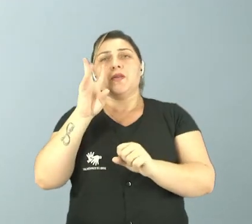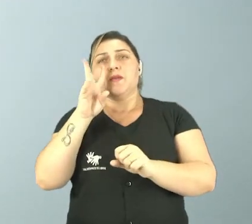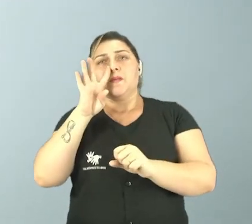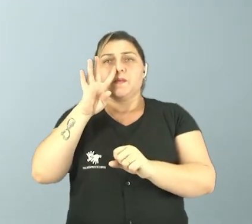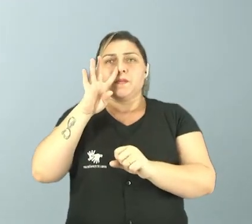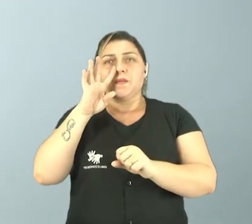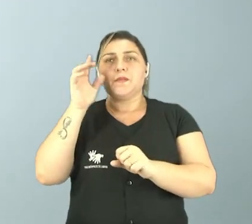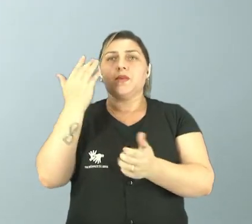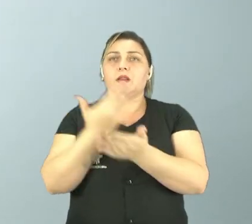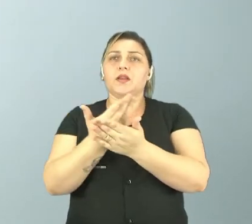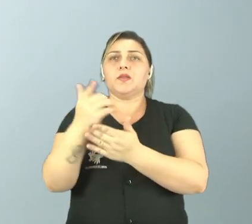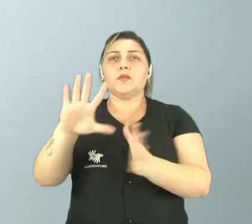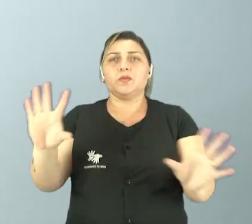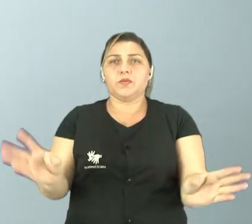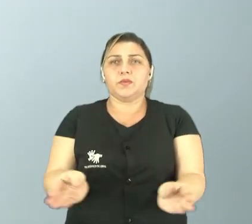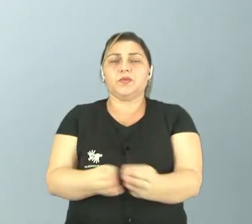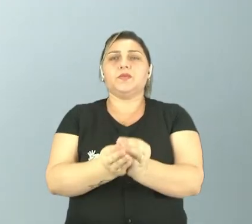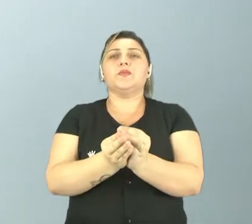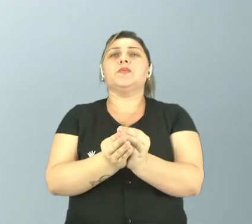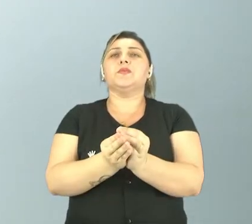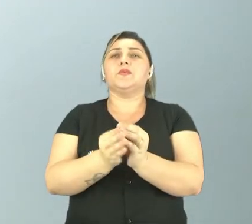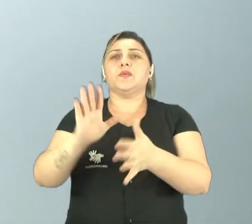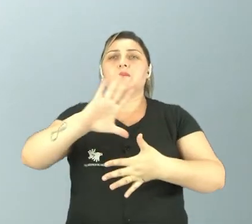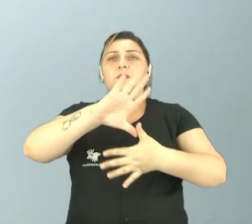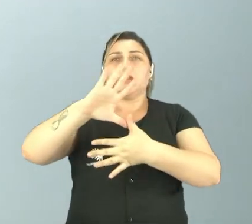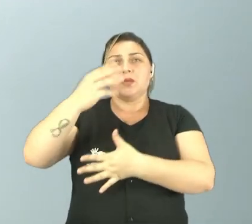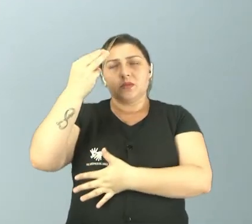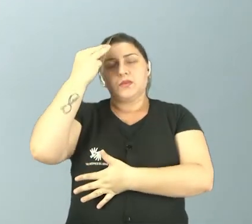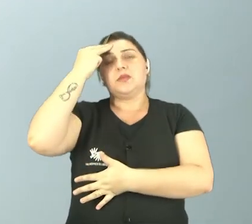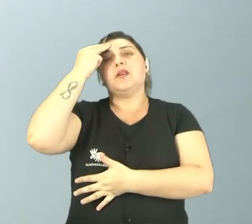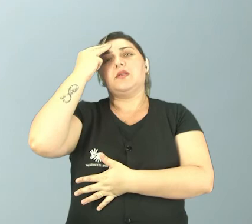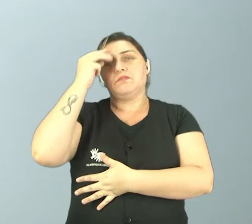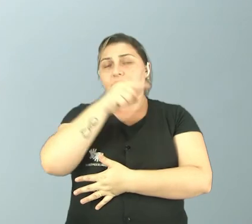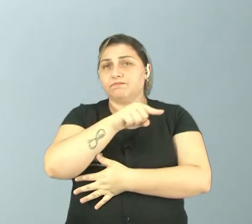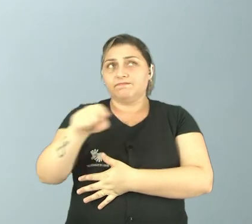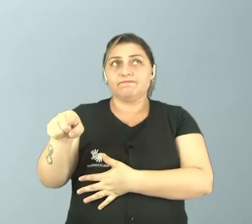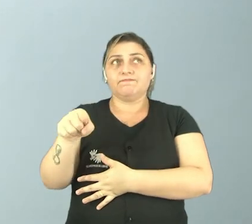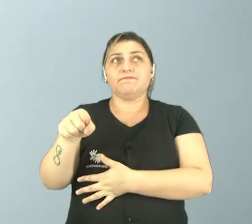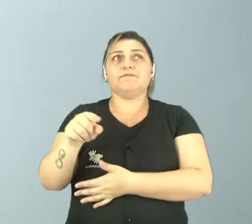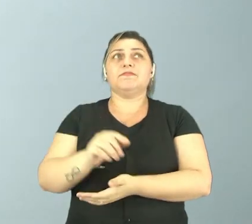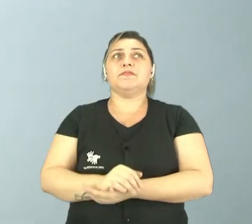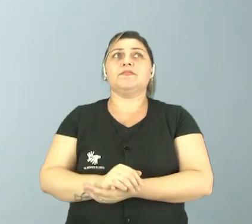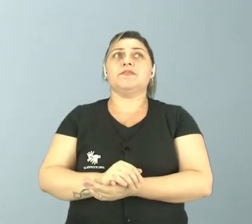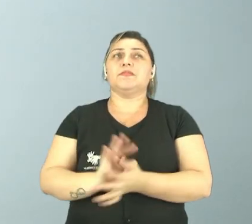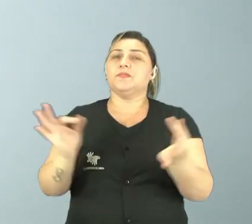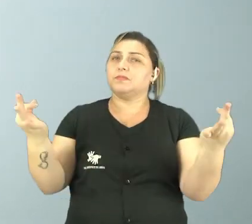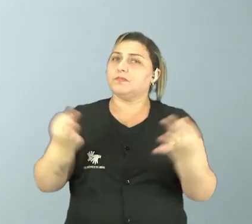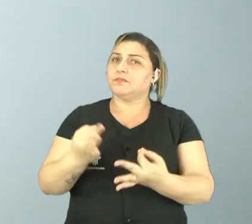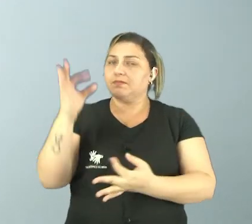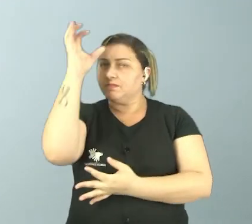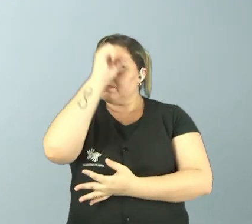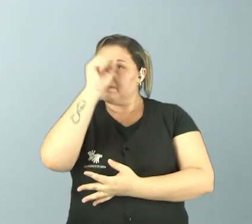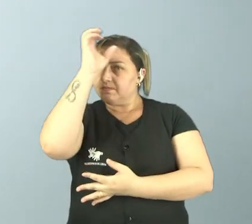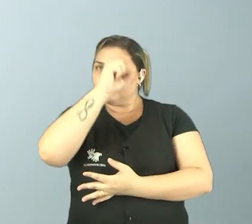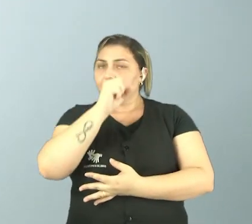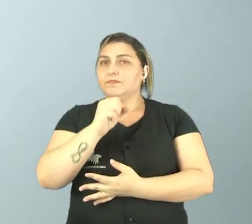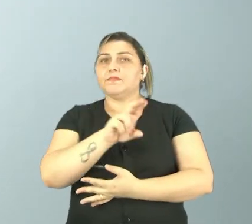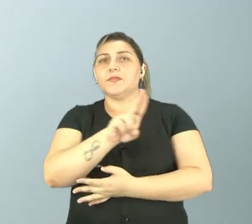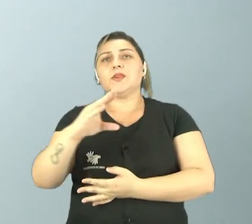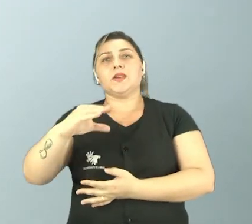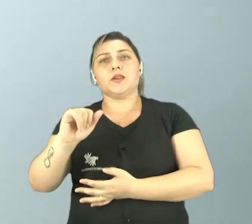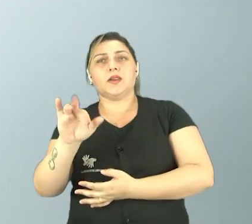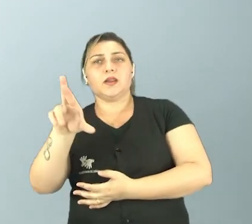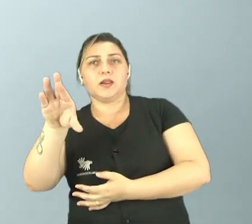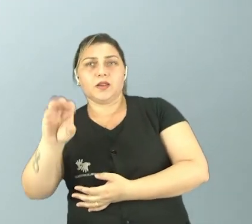aulas, fazer resumos, mapas mentais, etc., que vocês vão caprichar no aprendizado, tá bom? Meu